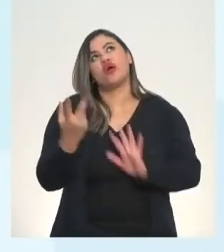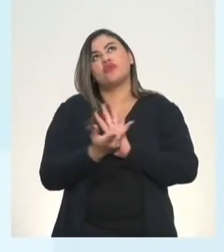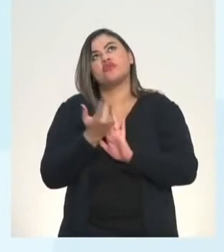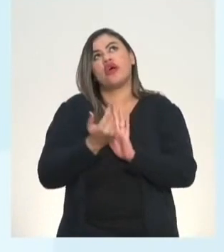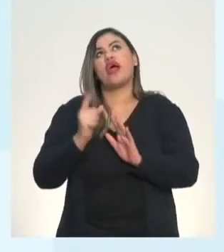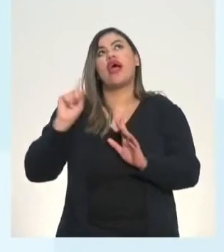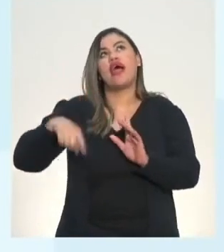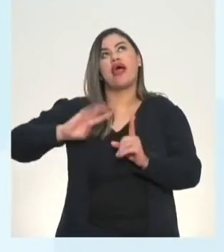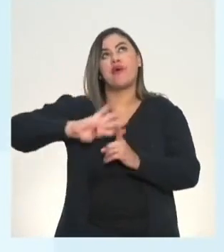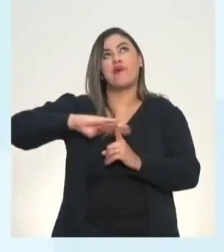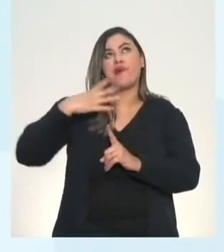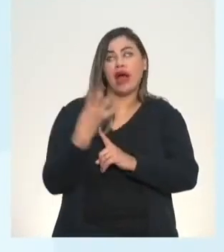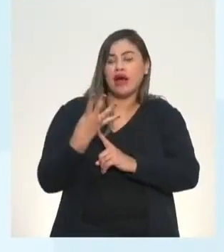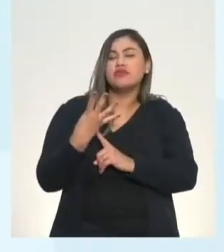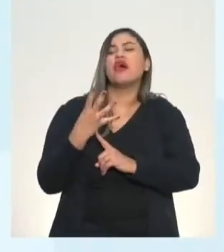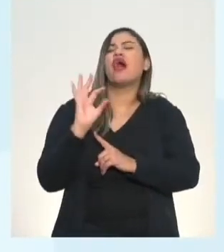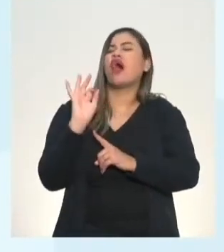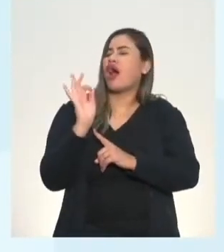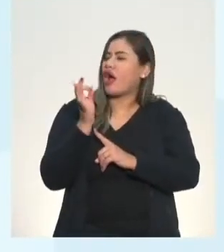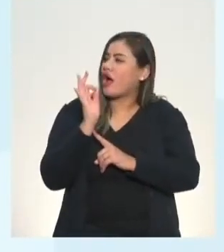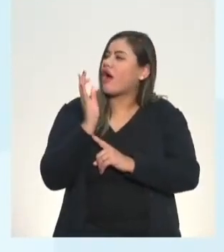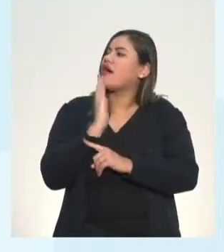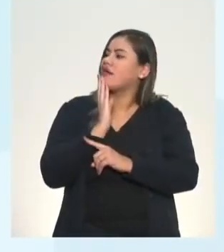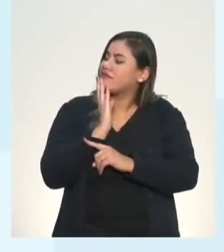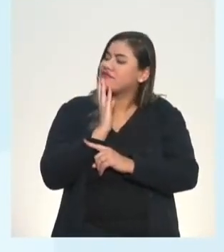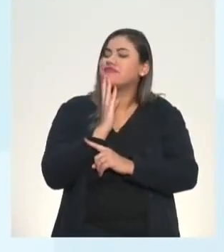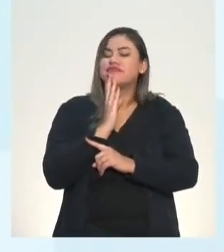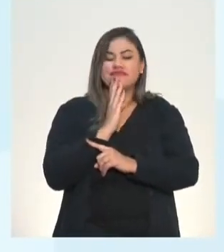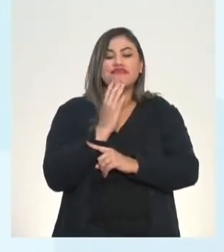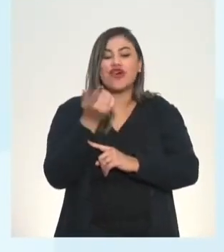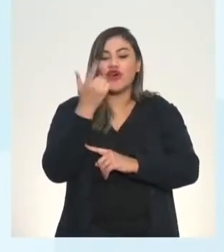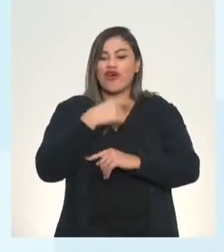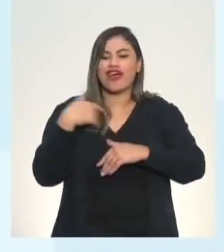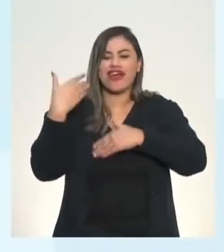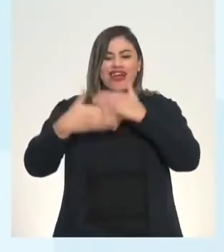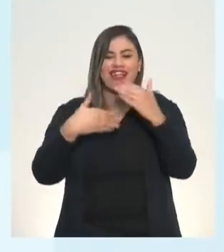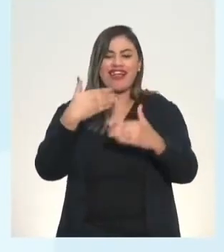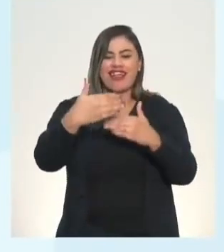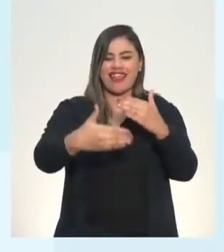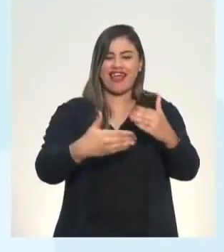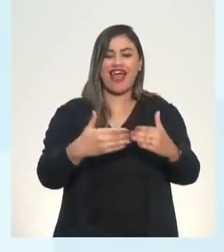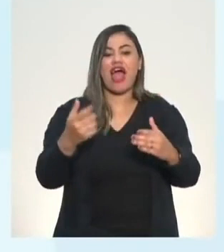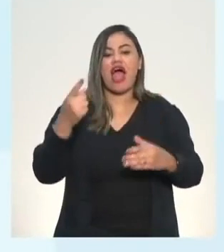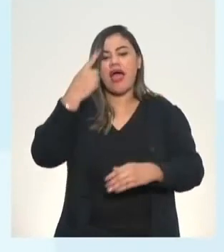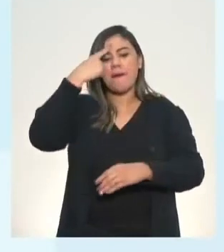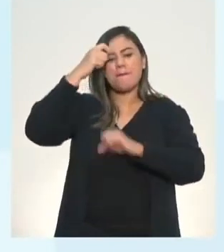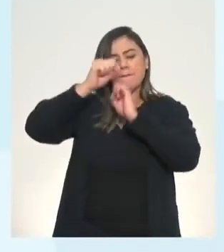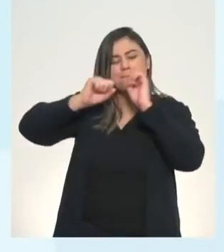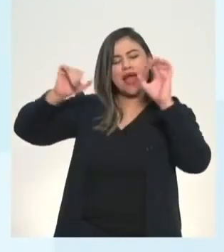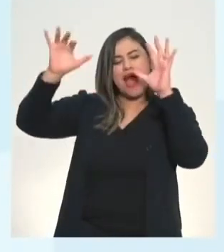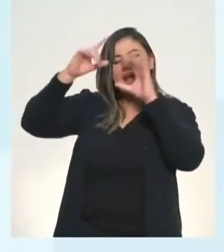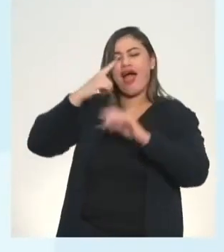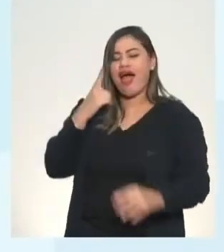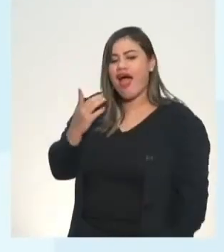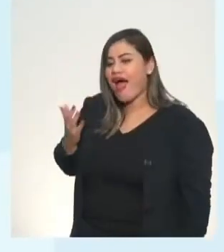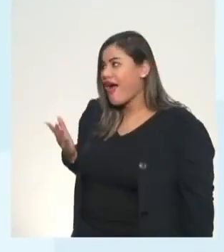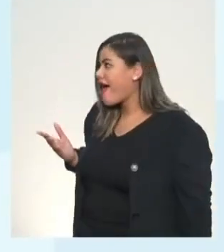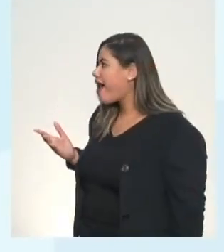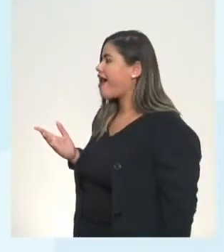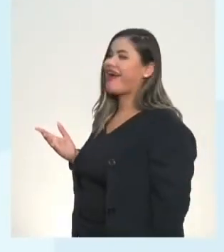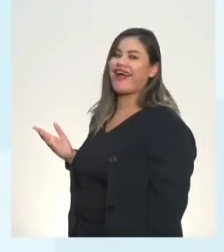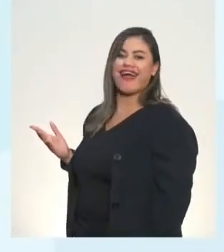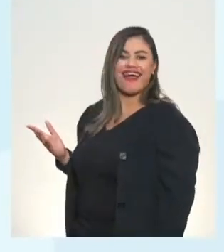primeiro. Perfeito. 8. Portanto, aí a gente já cria todo o processo e podemos imaginar assim, ó. Olha lá, desenhei